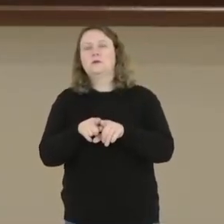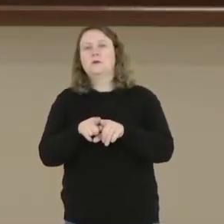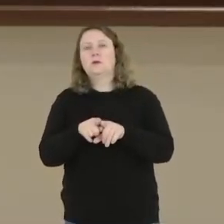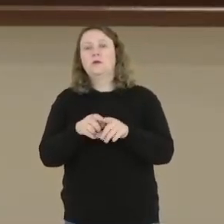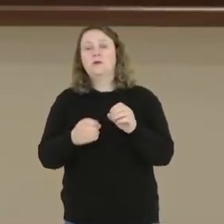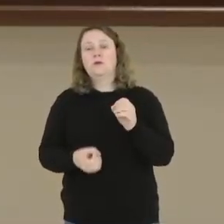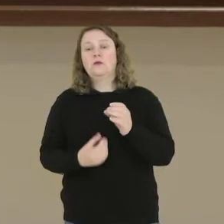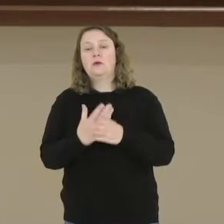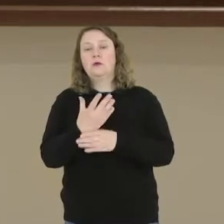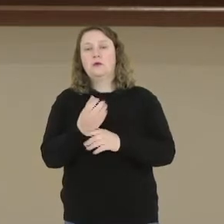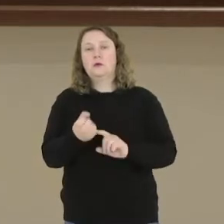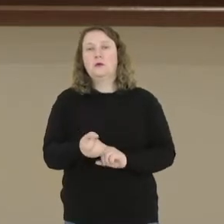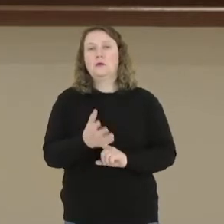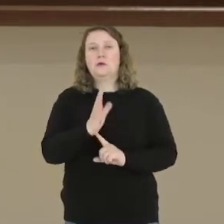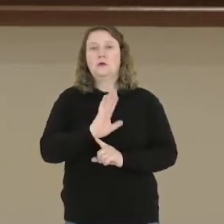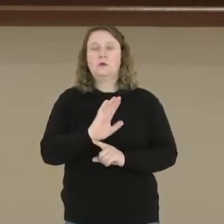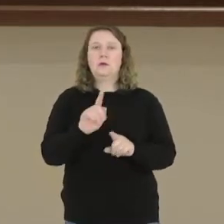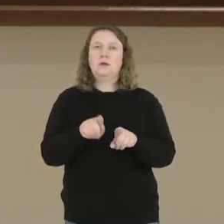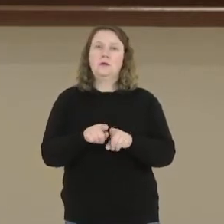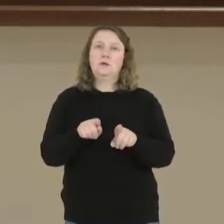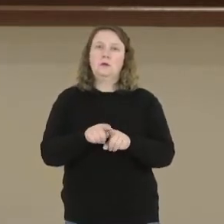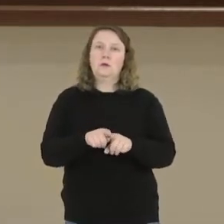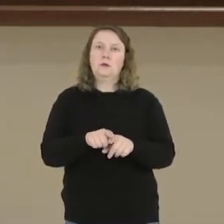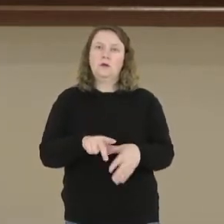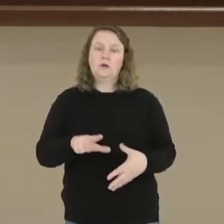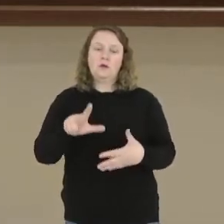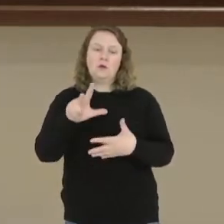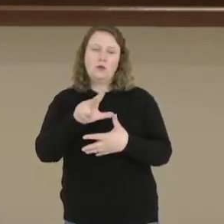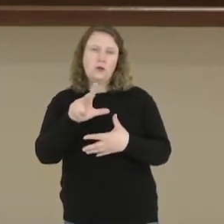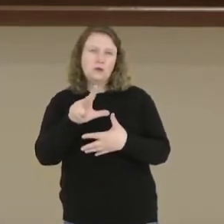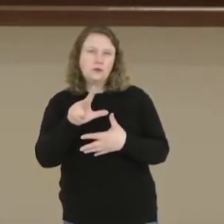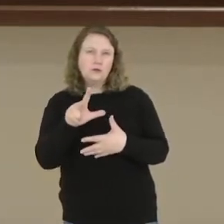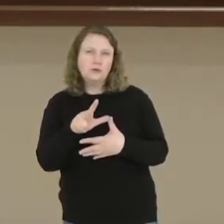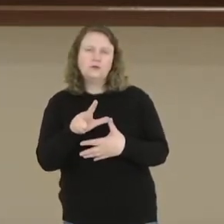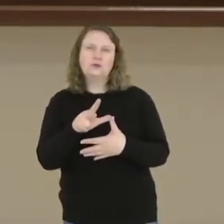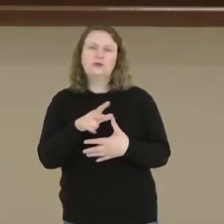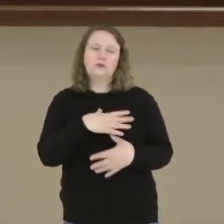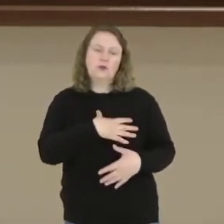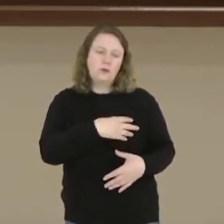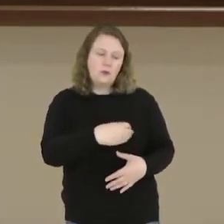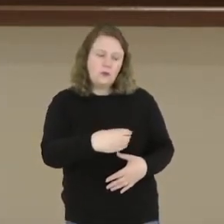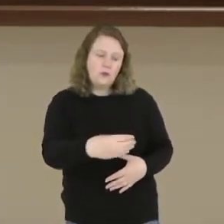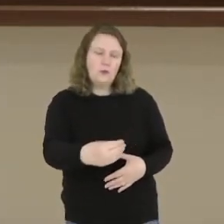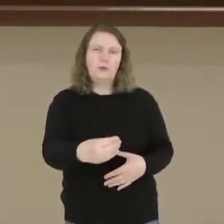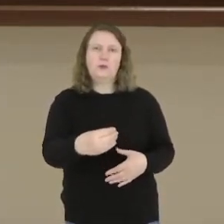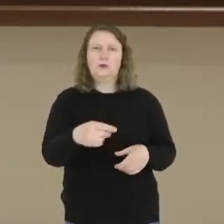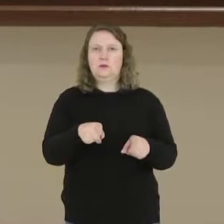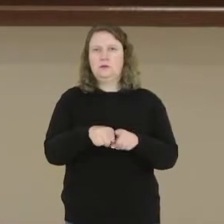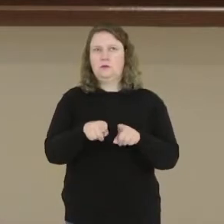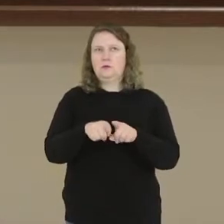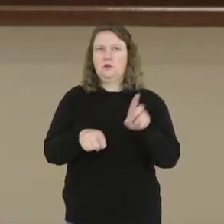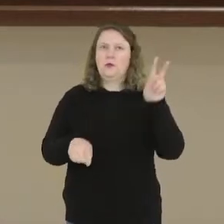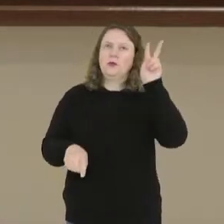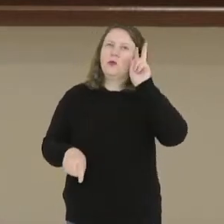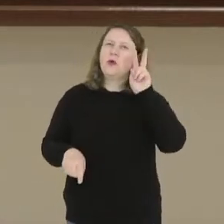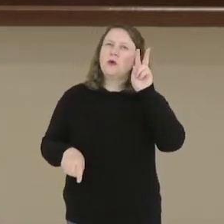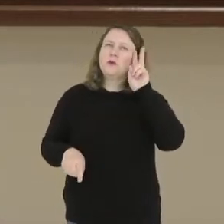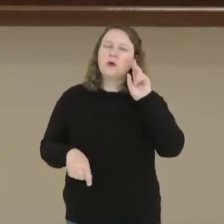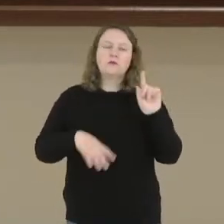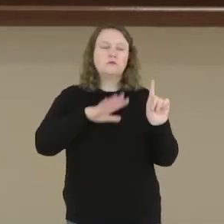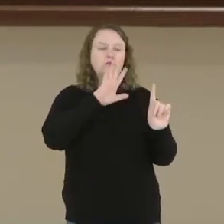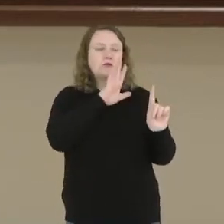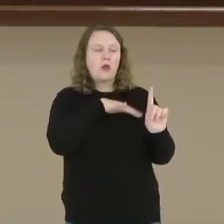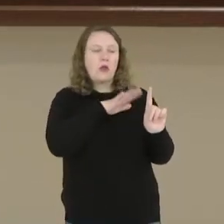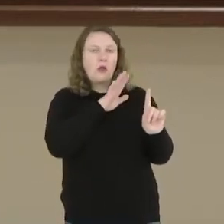de Roma, conta a história que os latinos eram descendentes inclusive, de uma história relacionada com deuses,